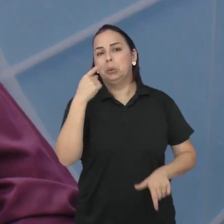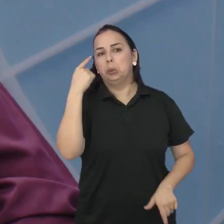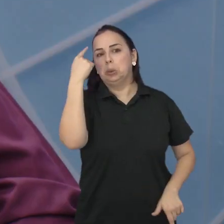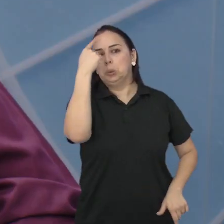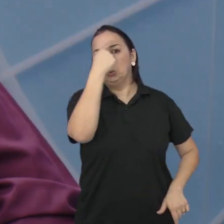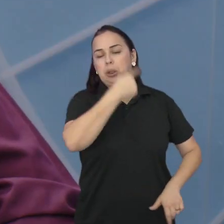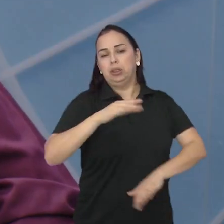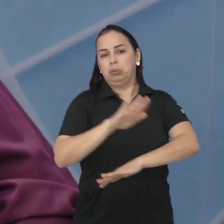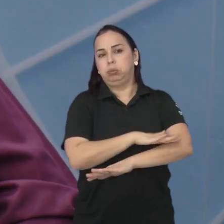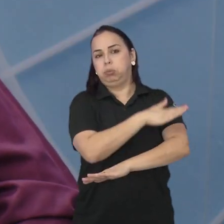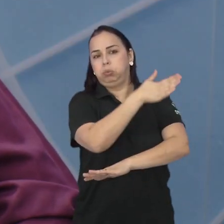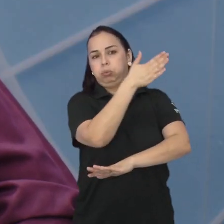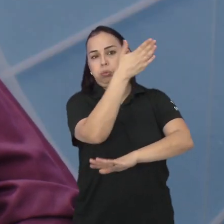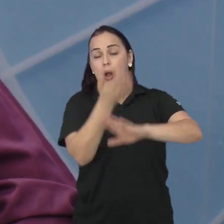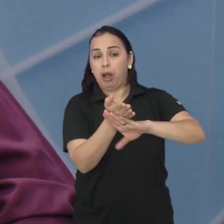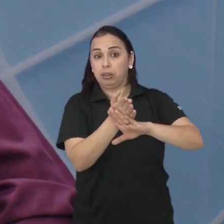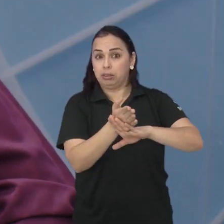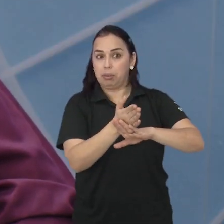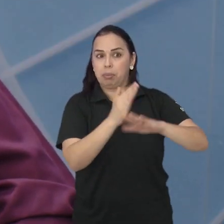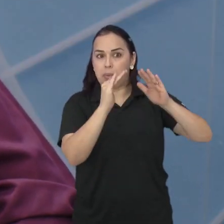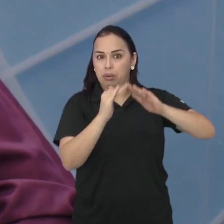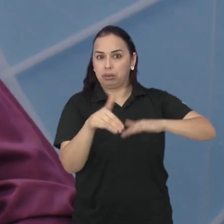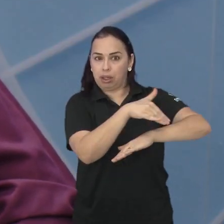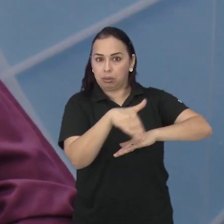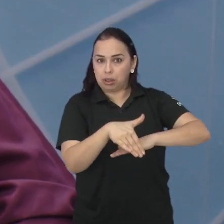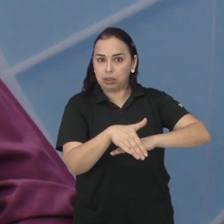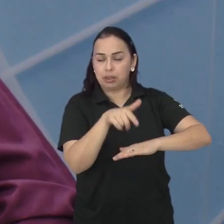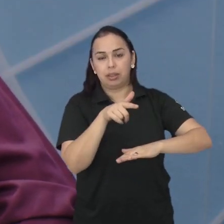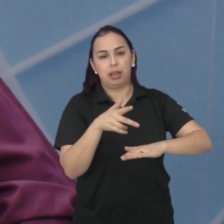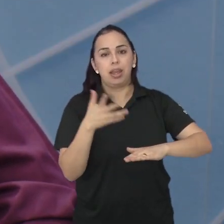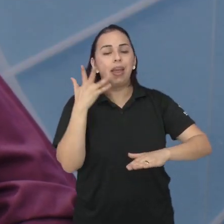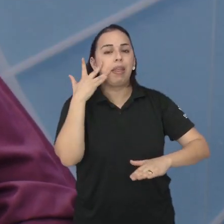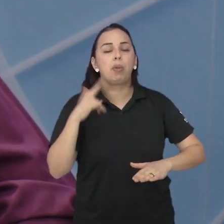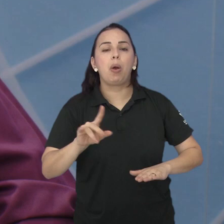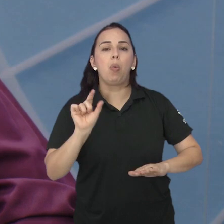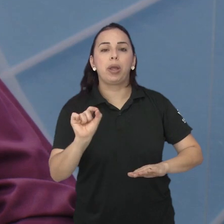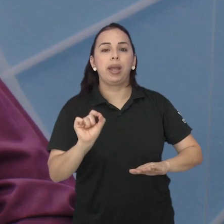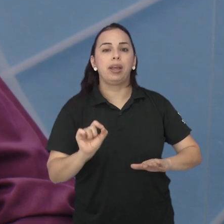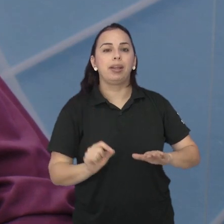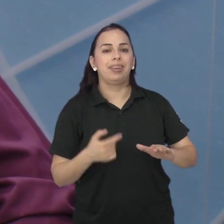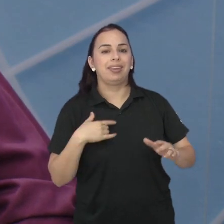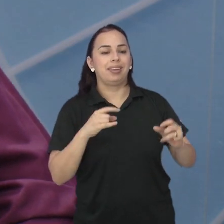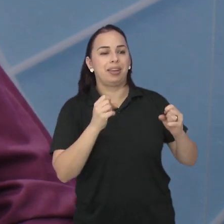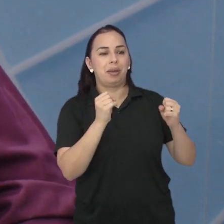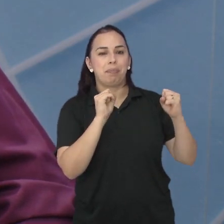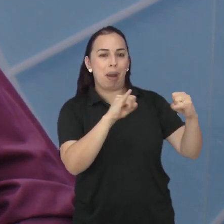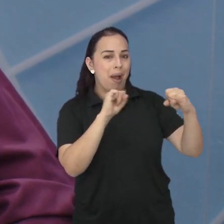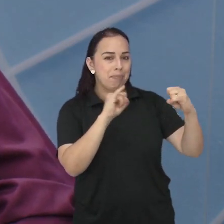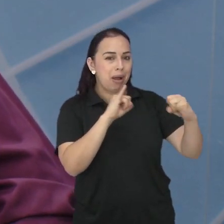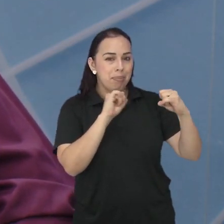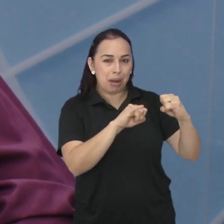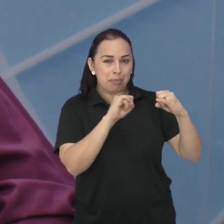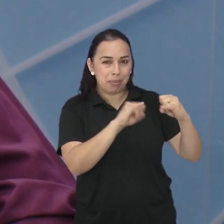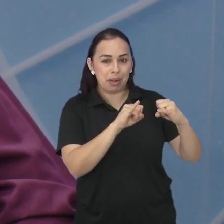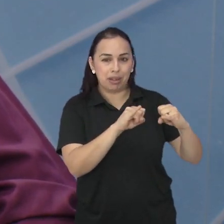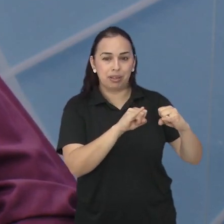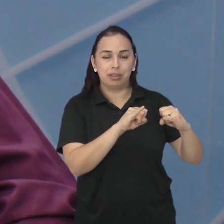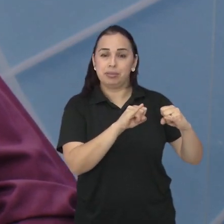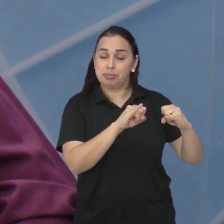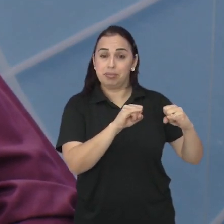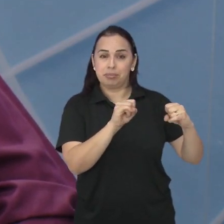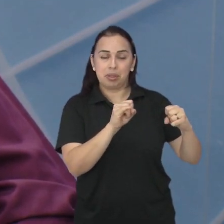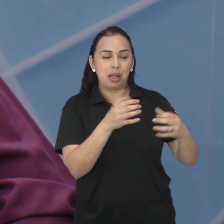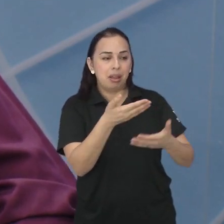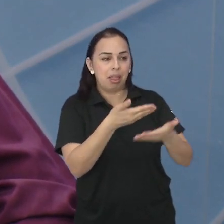rua. E esses vínculos vão se formando. E quando natural, né? É natural até, né? Tanto nas festas ou até aqueles momentos